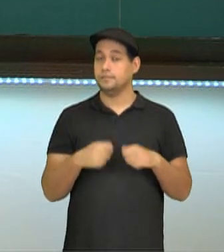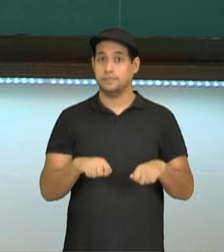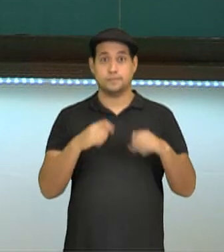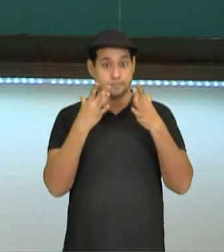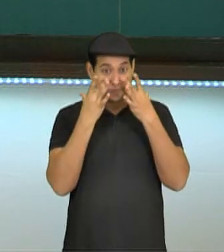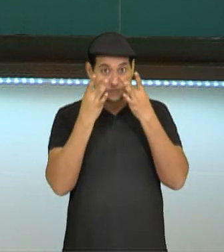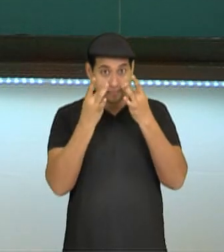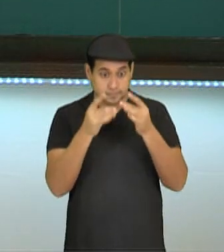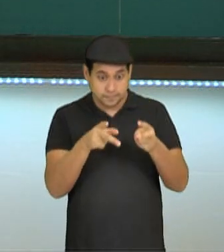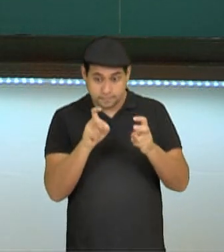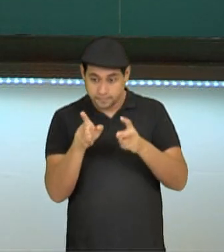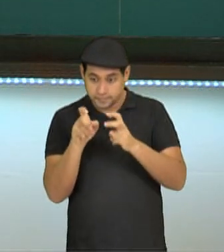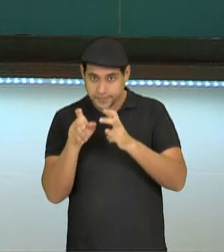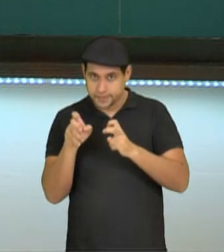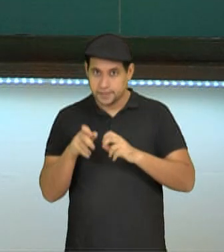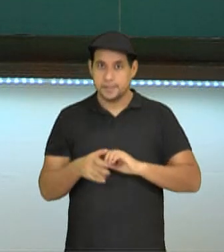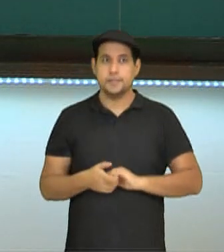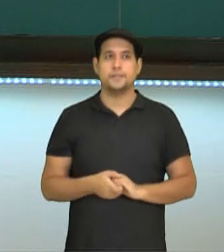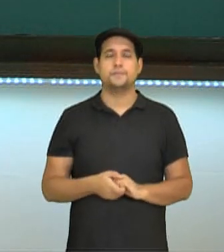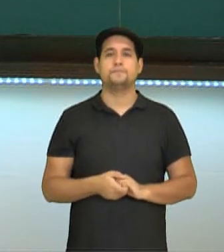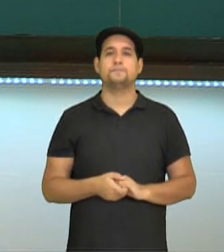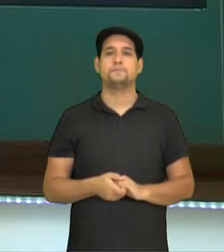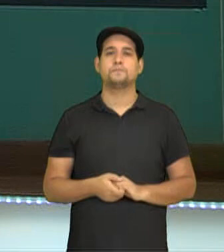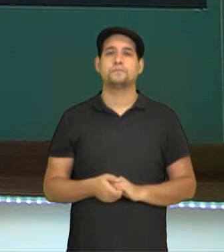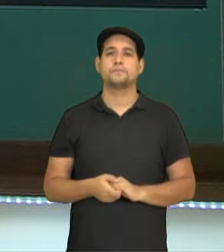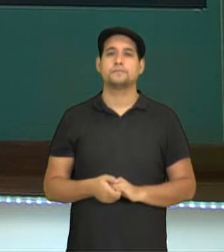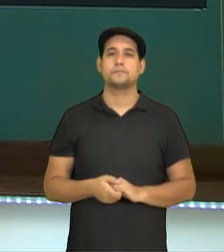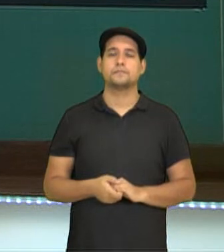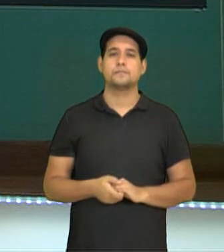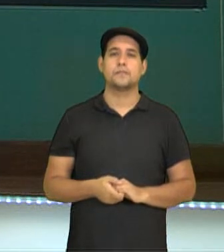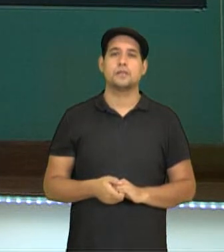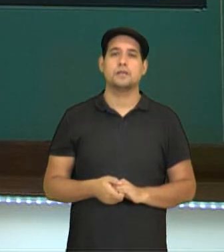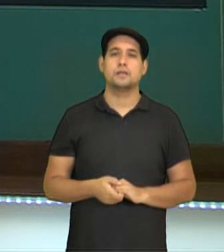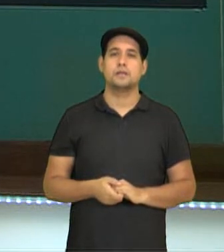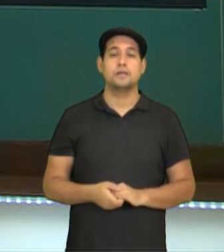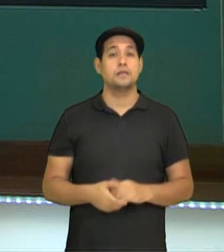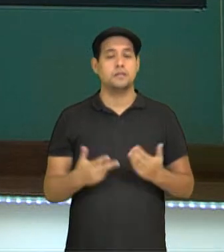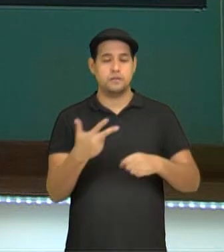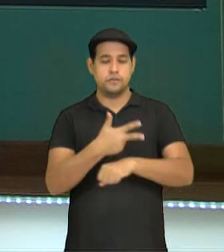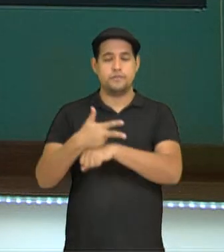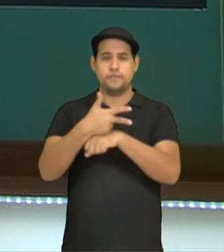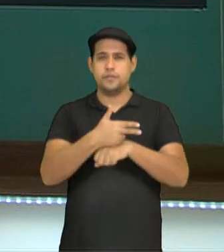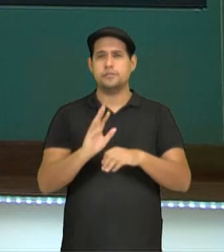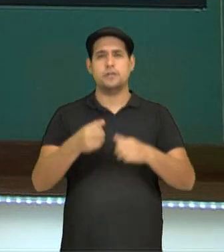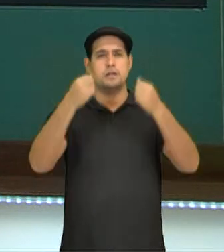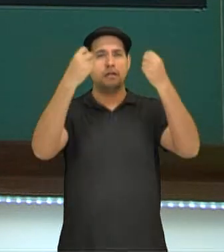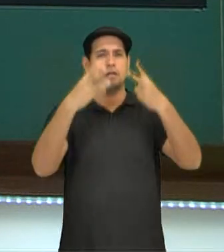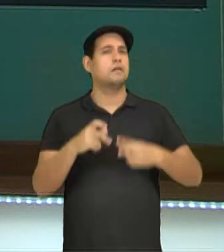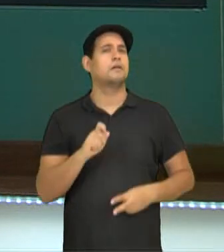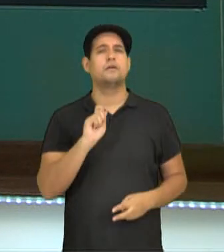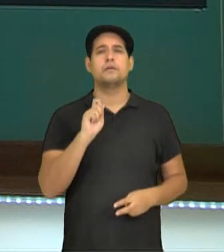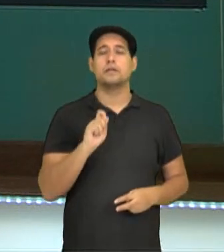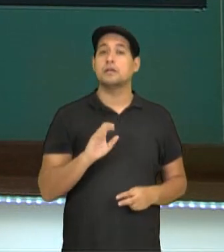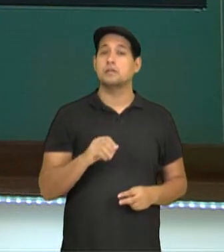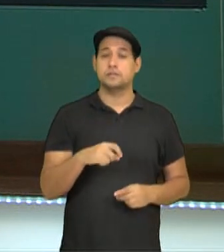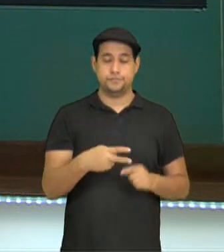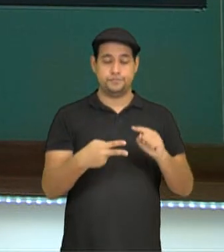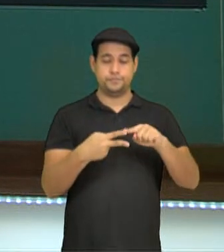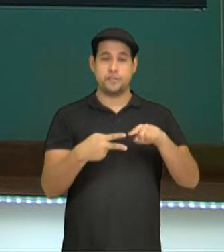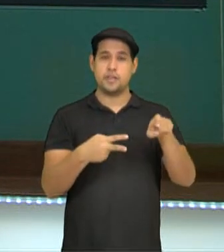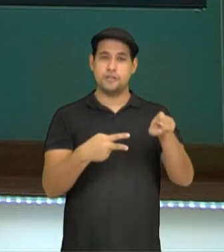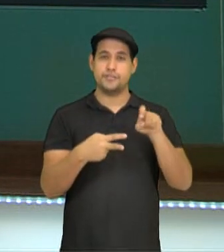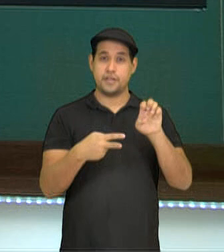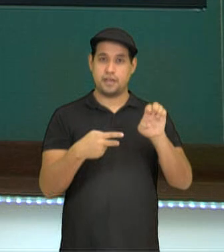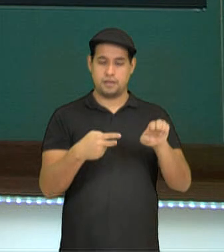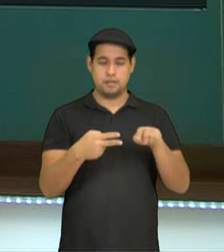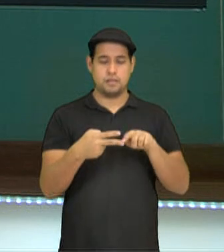muita atenção do jogador, ok? Então, pessoal, nesse vídeo, nós falamos sobre cheque e